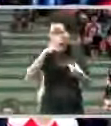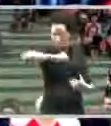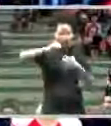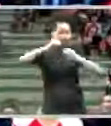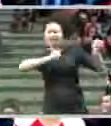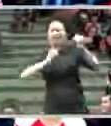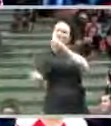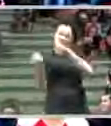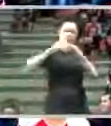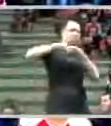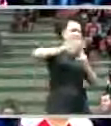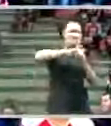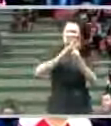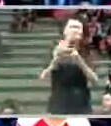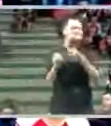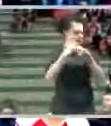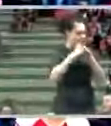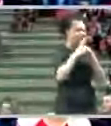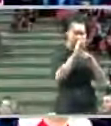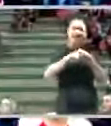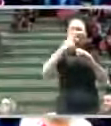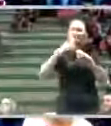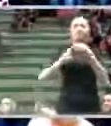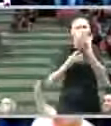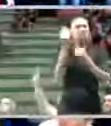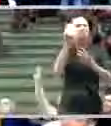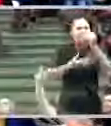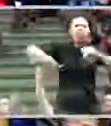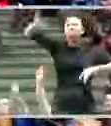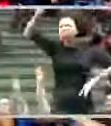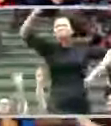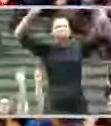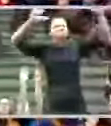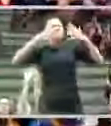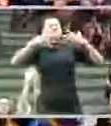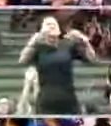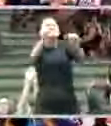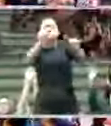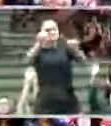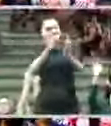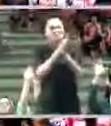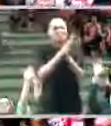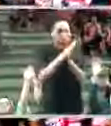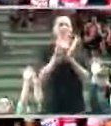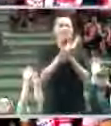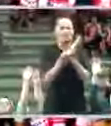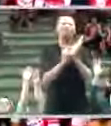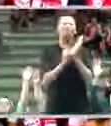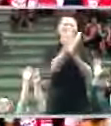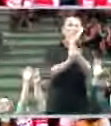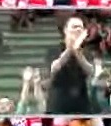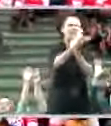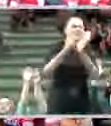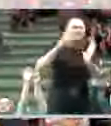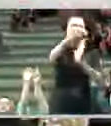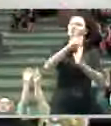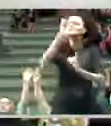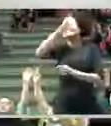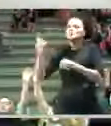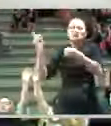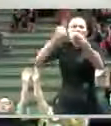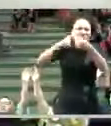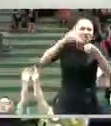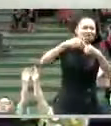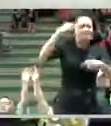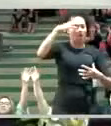que restituir, vai ter que devolver. Levanta a tua mão e receba esta palavra profética. Deus está devolvendo o que acharam